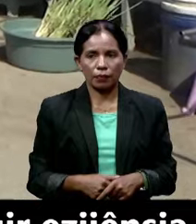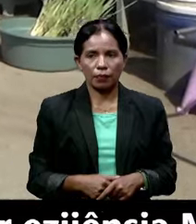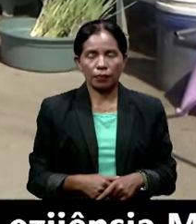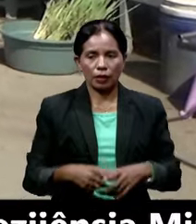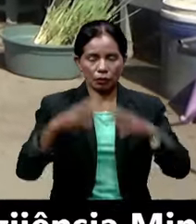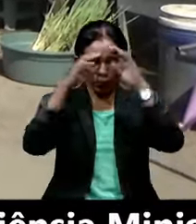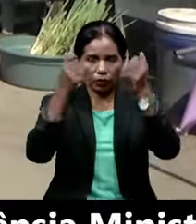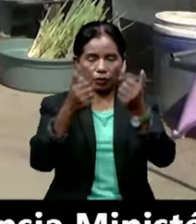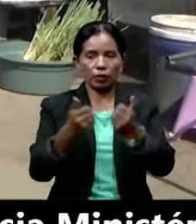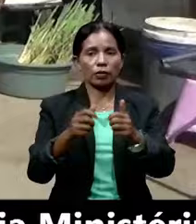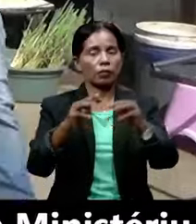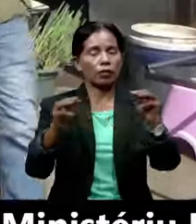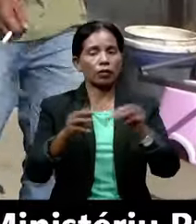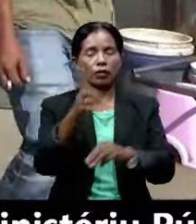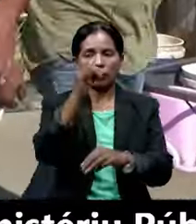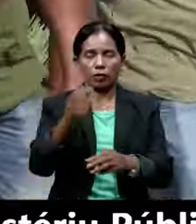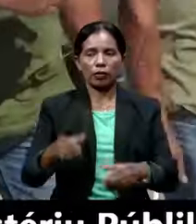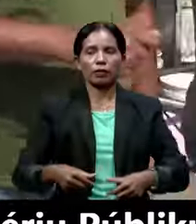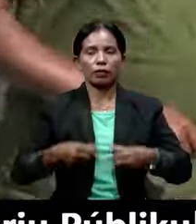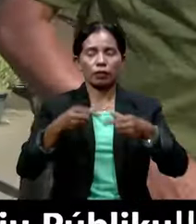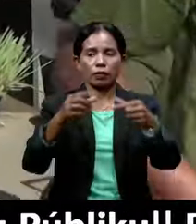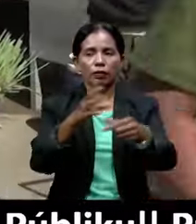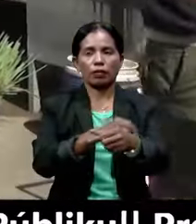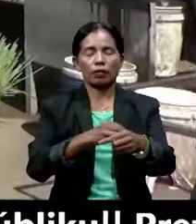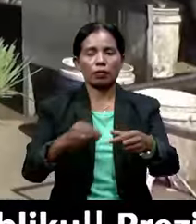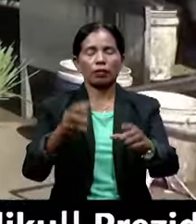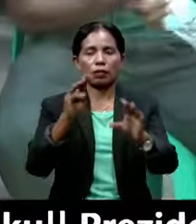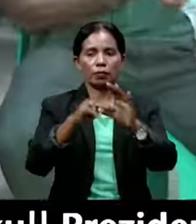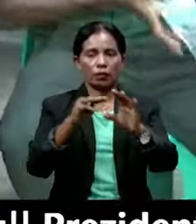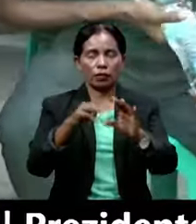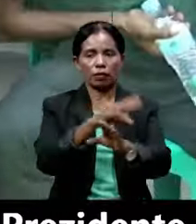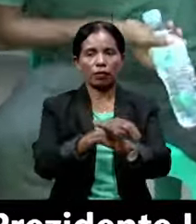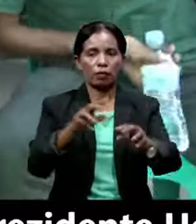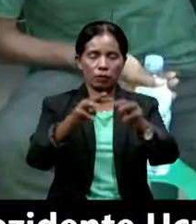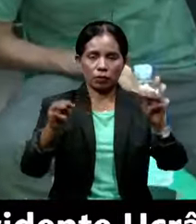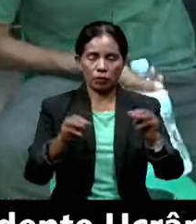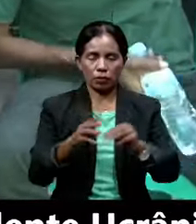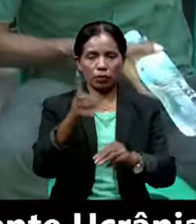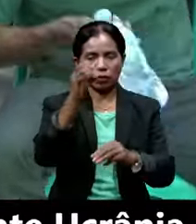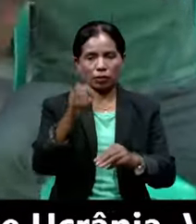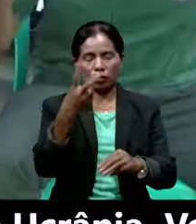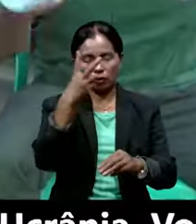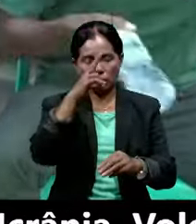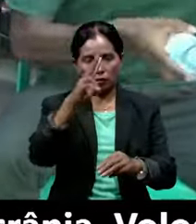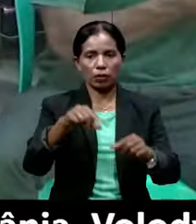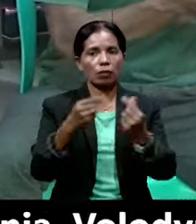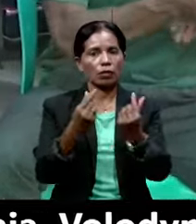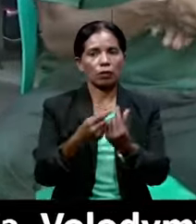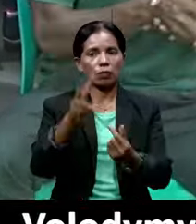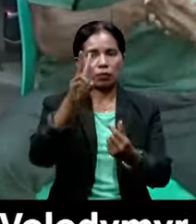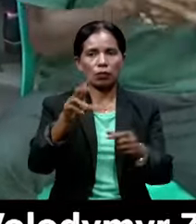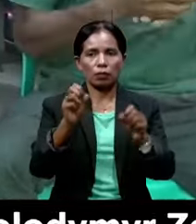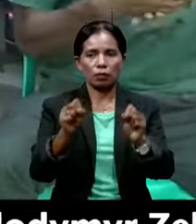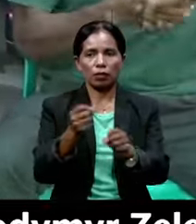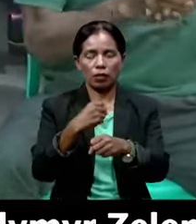Presidente da Autoridade Munisipiu Dili foi na orientação para departamentos de gestão marcado no Turismo Munisipiu Dili, a Tuhari Equipa Rua, no Nebele